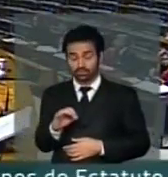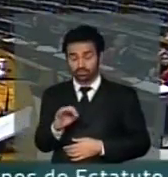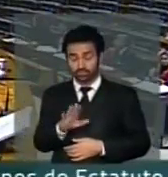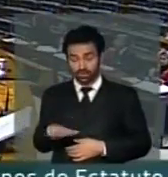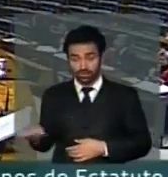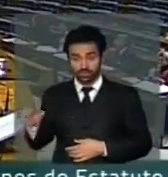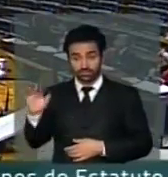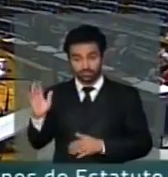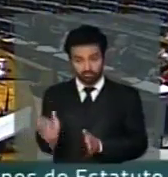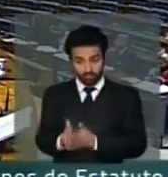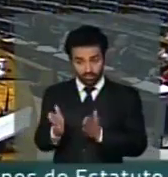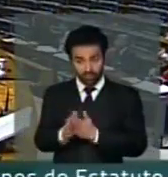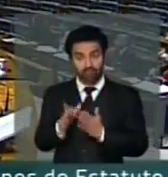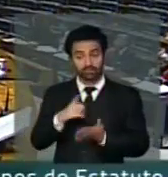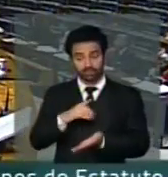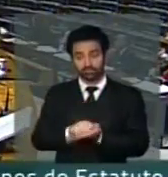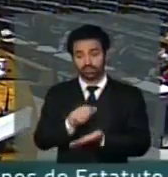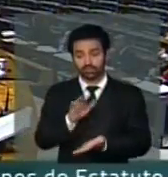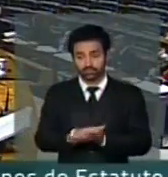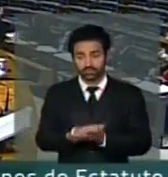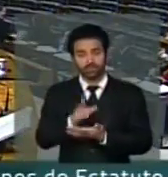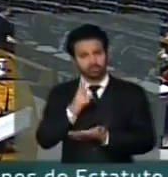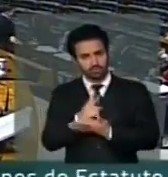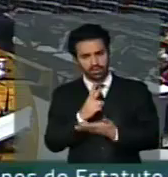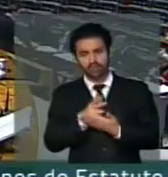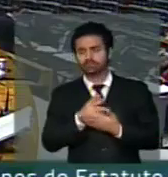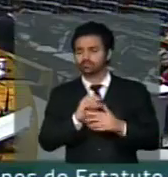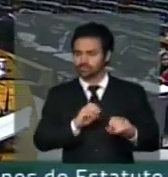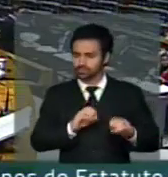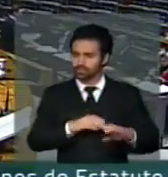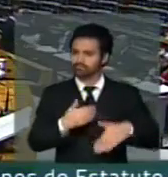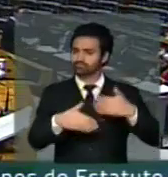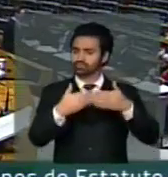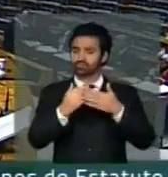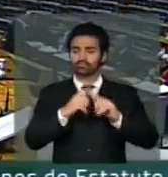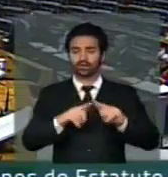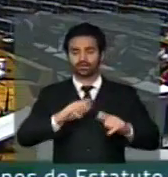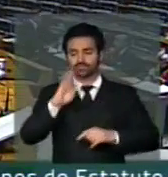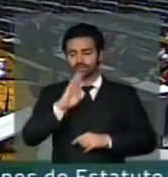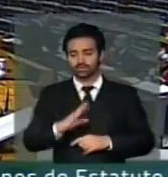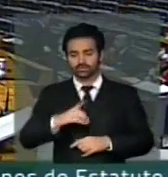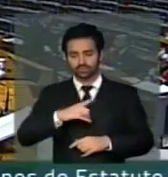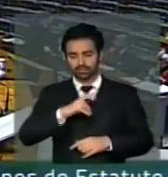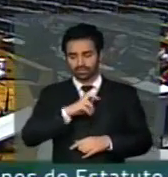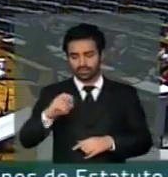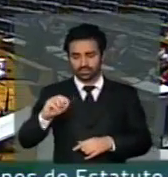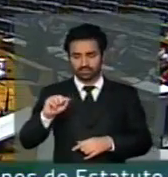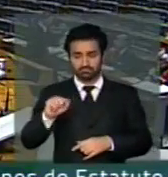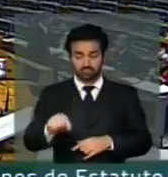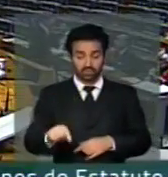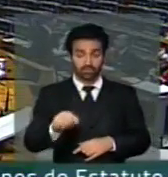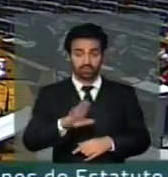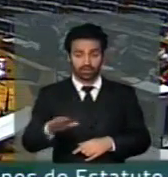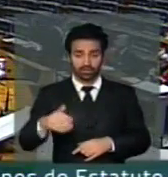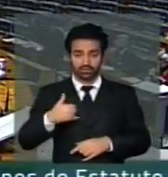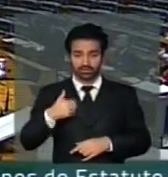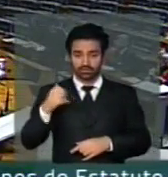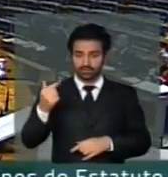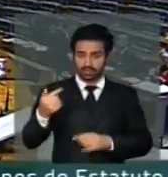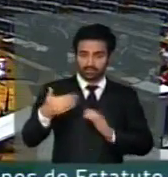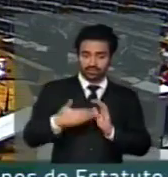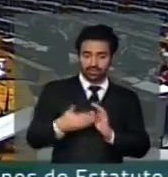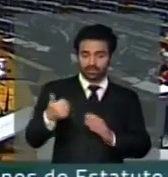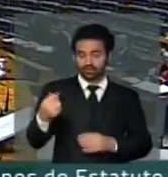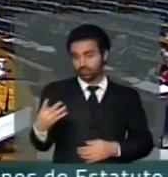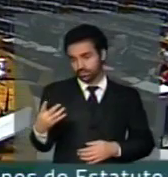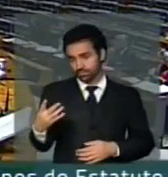estão matriculadas. E mesmo com os avanços da educação, o Brasil ainda tem mais de 500 mil crianças, entre 7 e 14